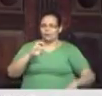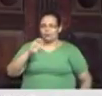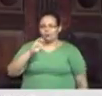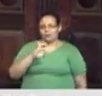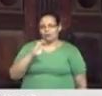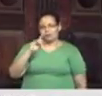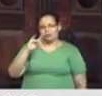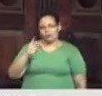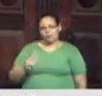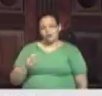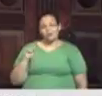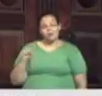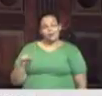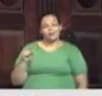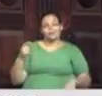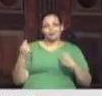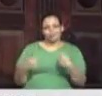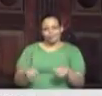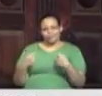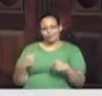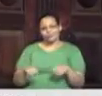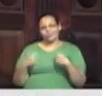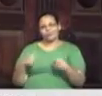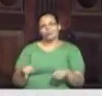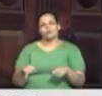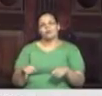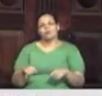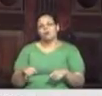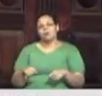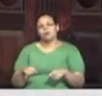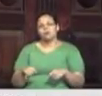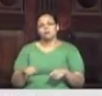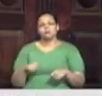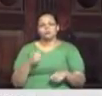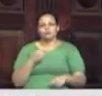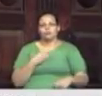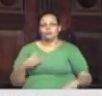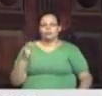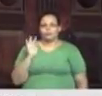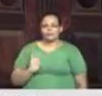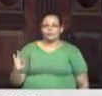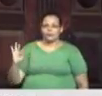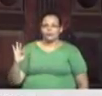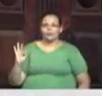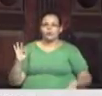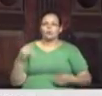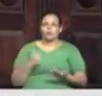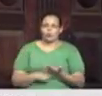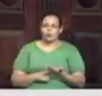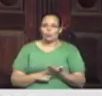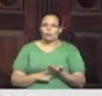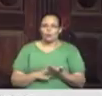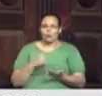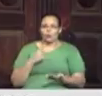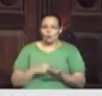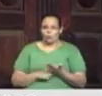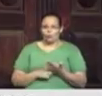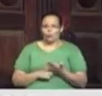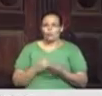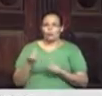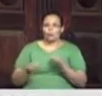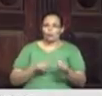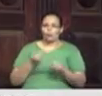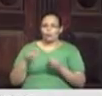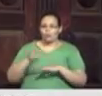como a grande necessidade colocada pela União Federal para viabilizar esse acordo. E um acordo, como